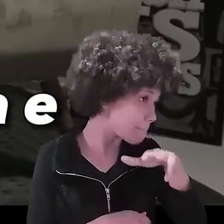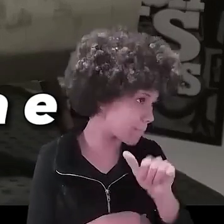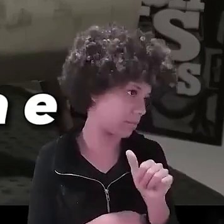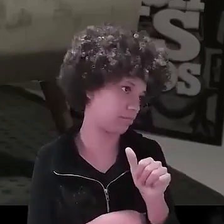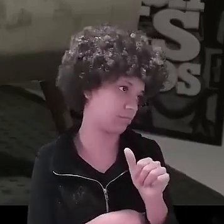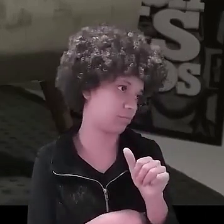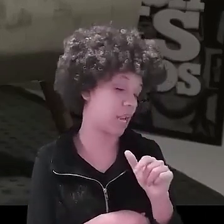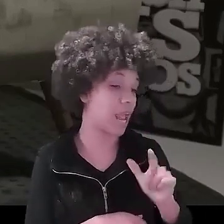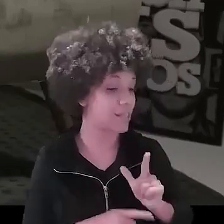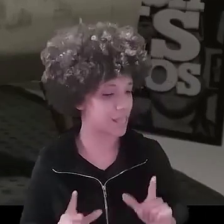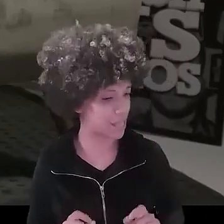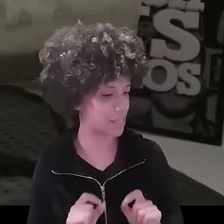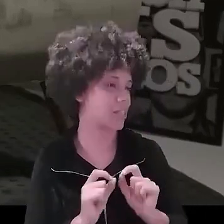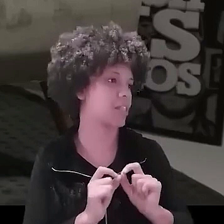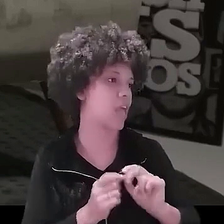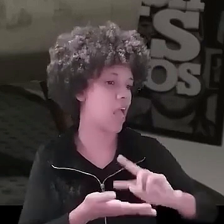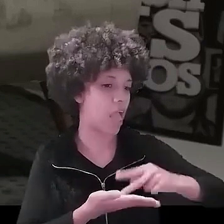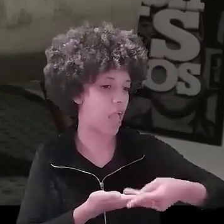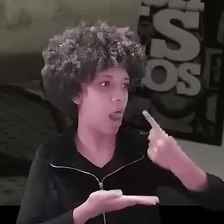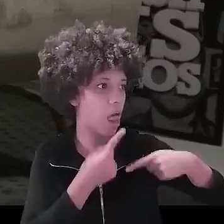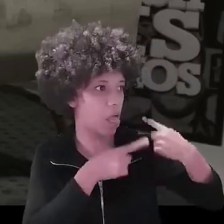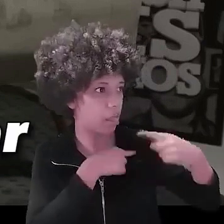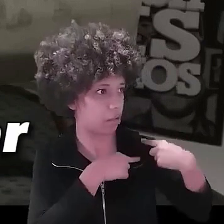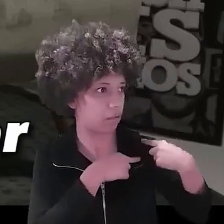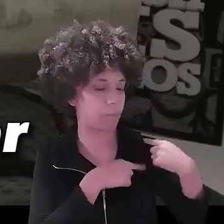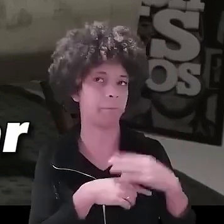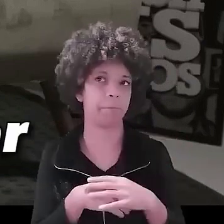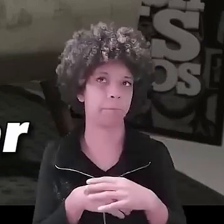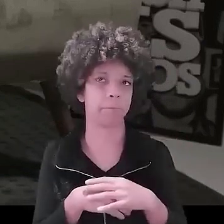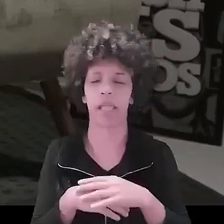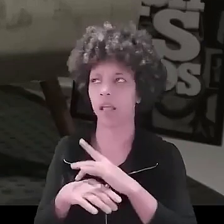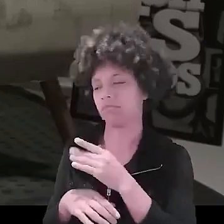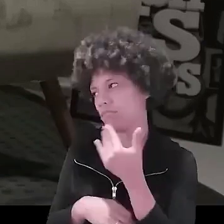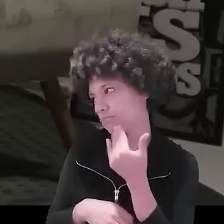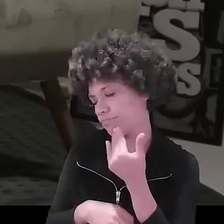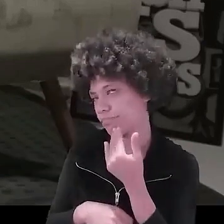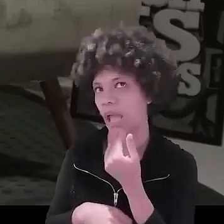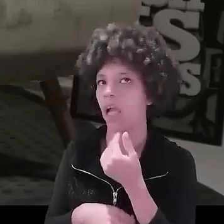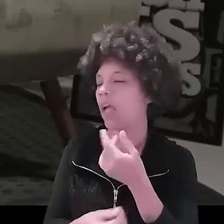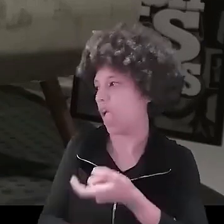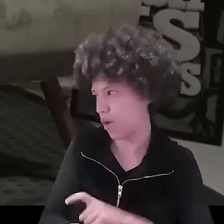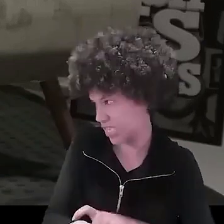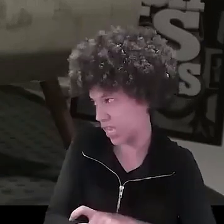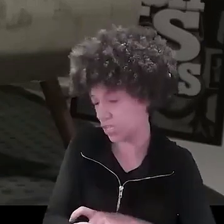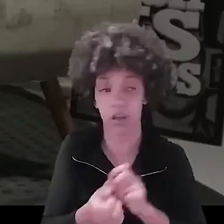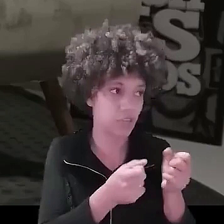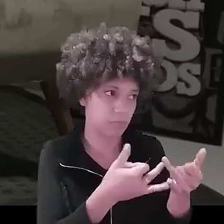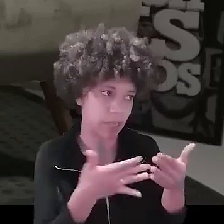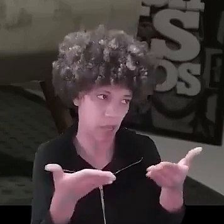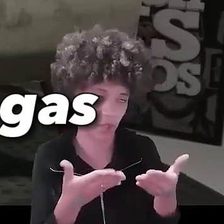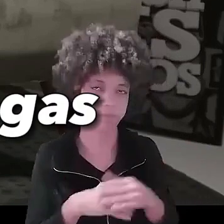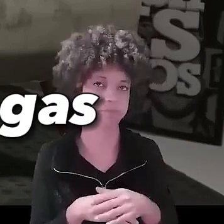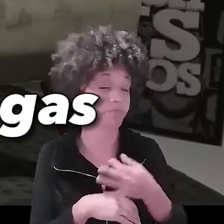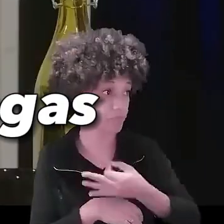tem glaucoma e fuma Ah, pro glaucoma. O cara que tem entendi. câncer e fuma Epilepsia. epilepsia e tal. Não é tipo, cara, eu quero fumar. Mas assim, estresse. Pois é, Estresse não aí eu vou falar